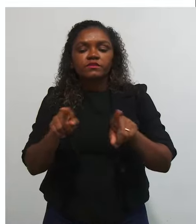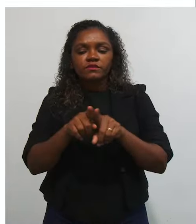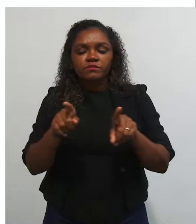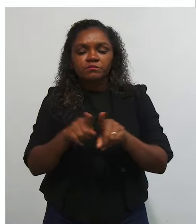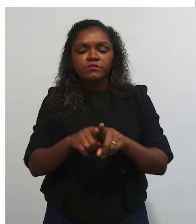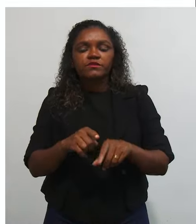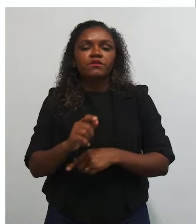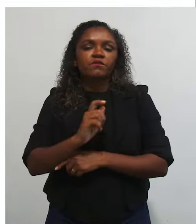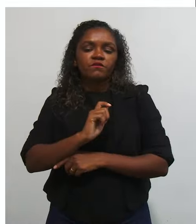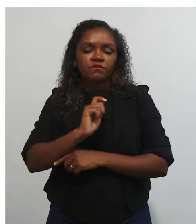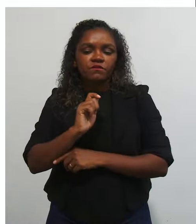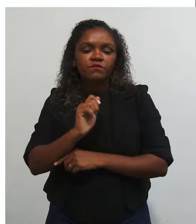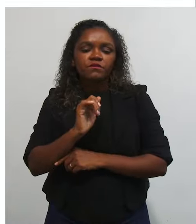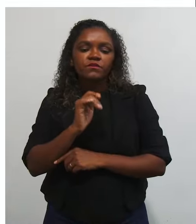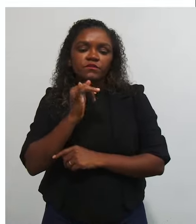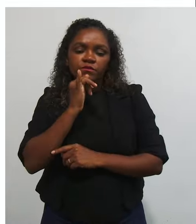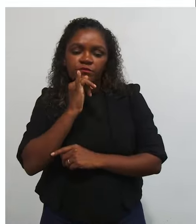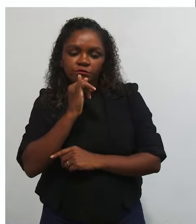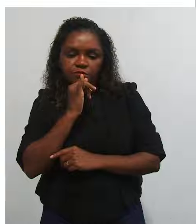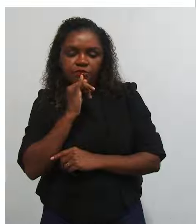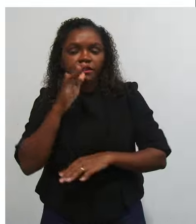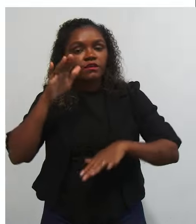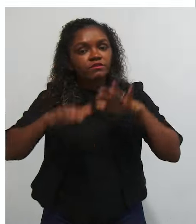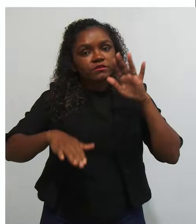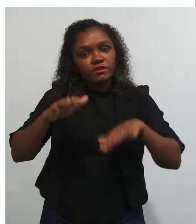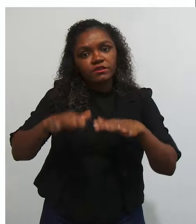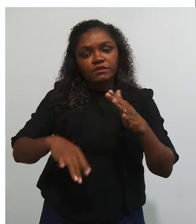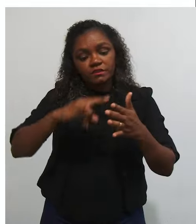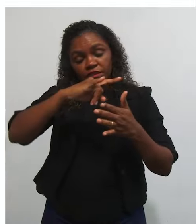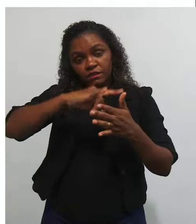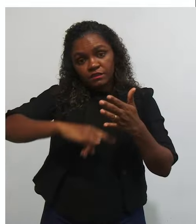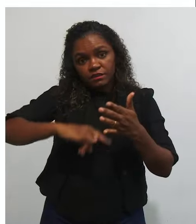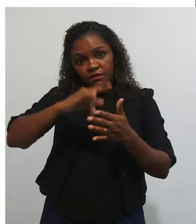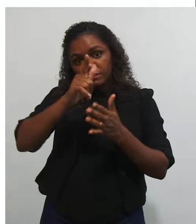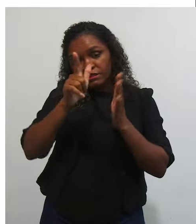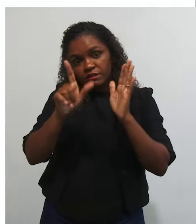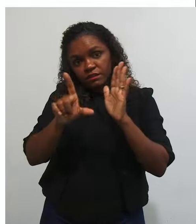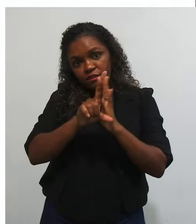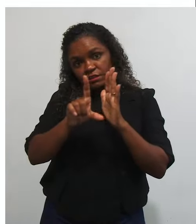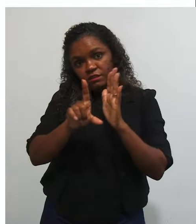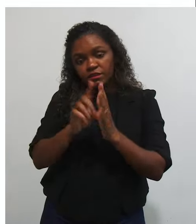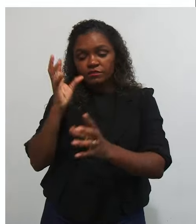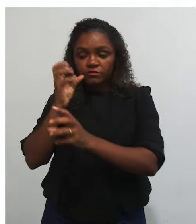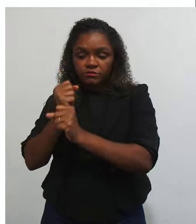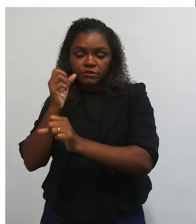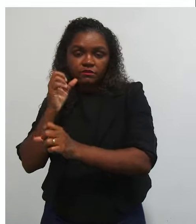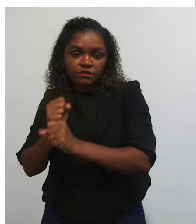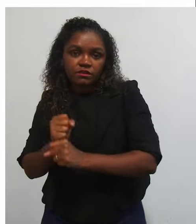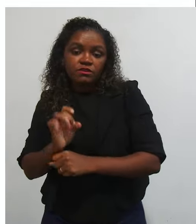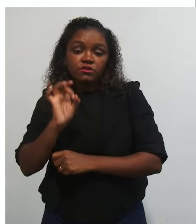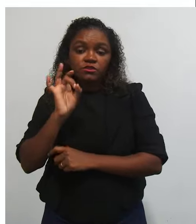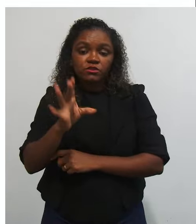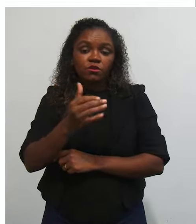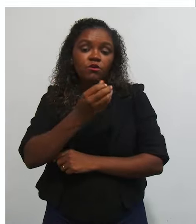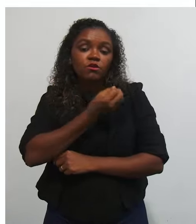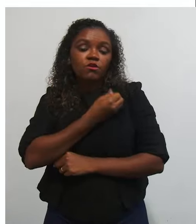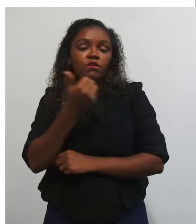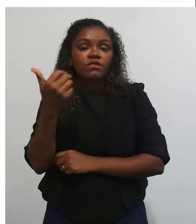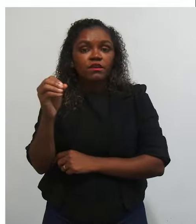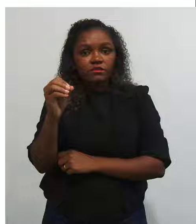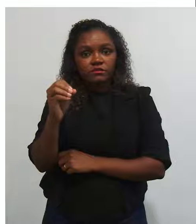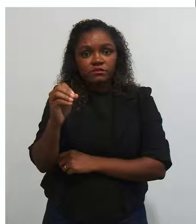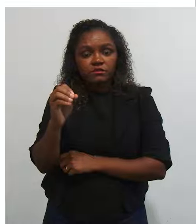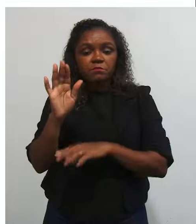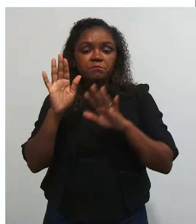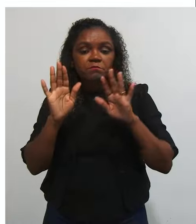esfera orçamentária. Orçamento, às vezes, lá na lei orçamentária está escrito fiscal, só tem o código, o número 10, e